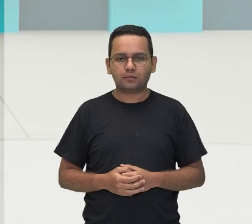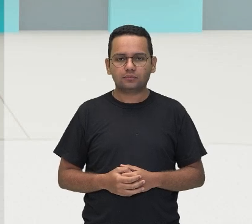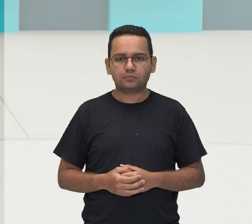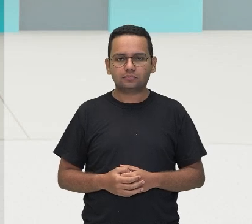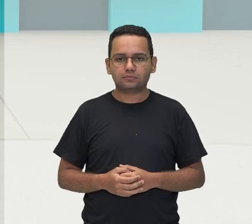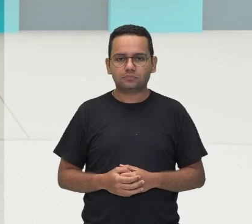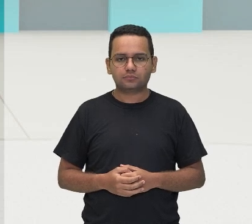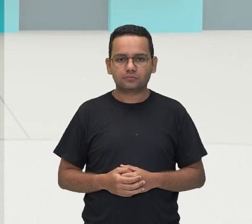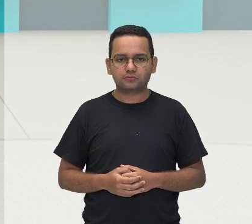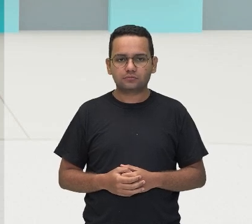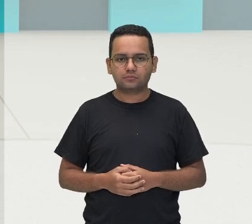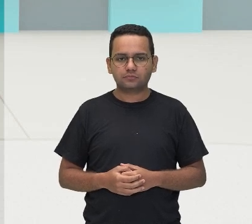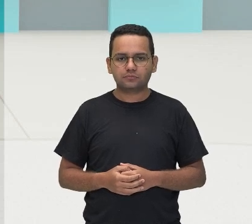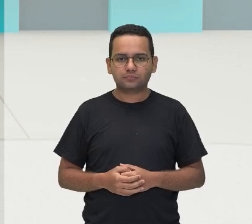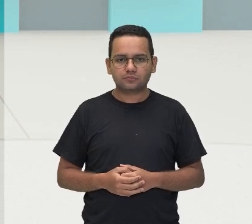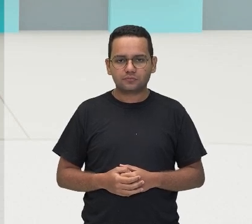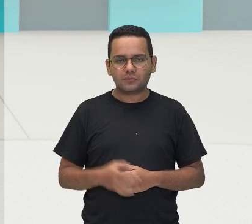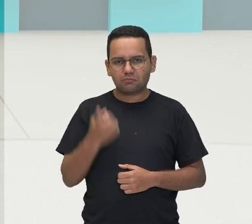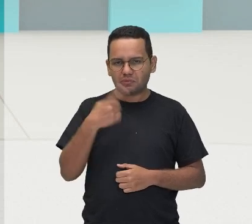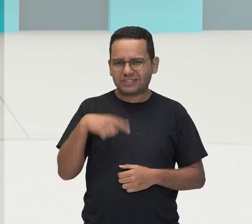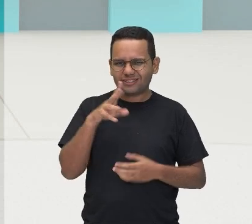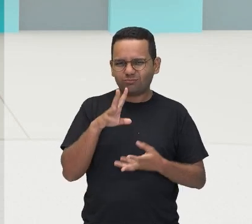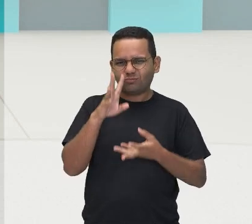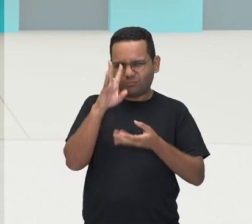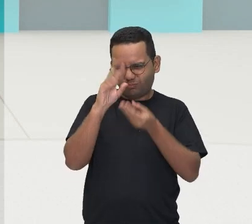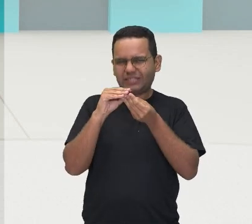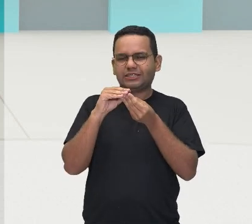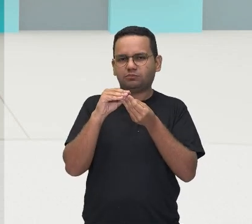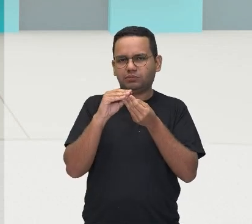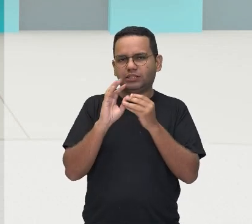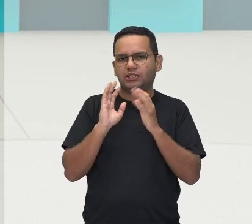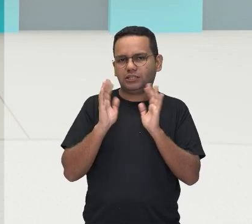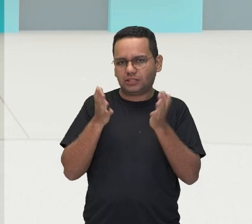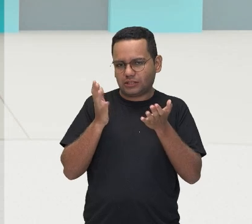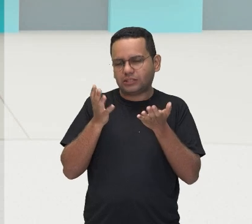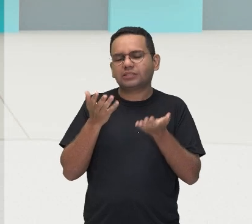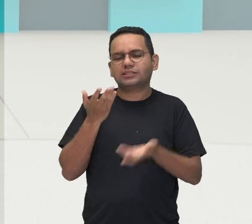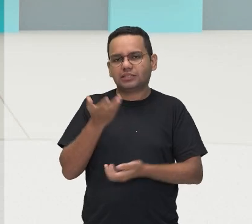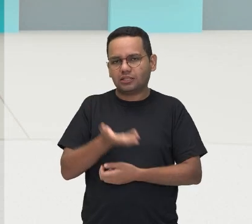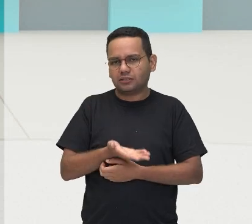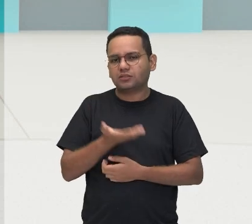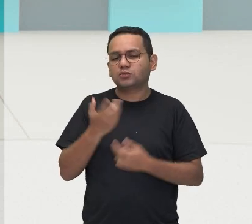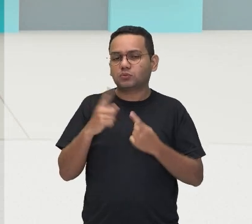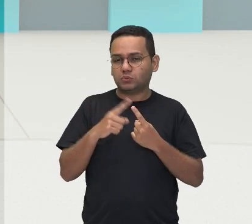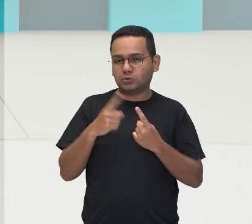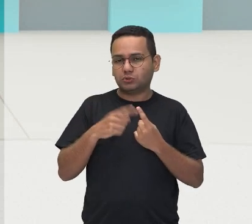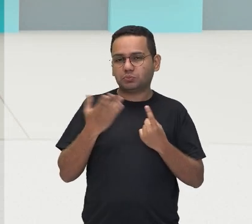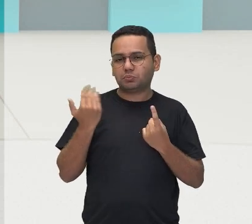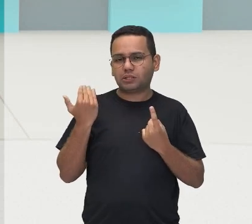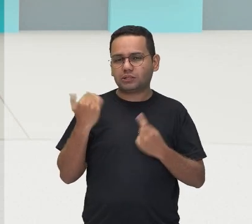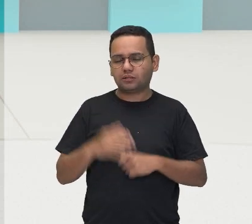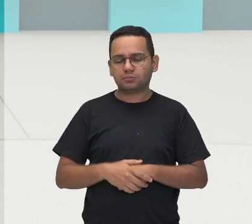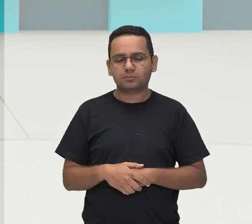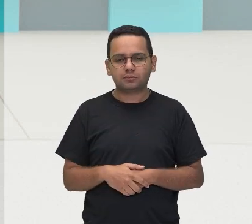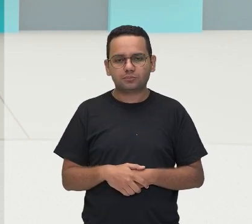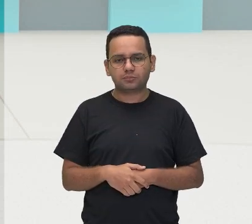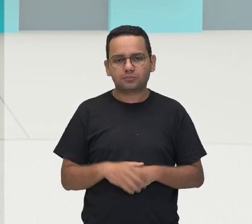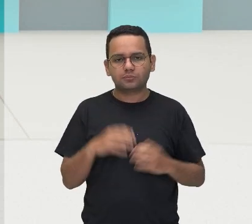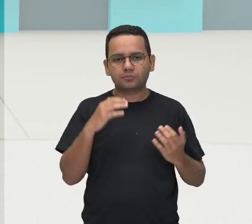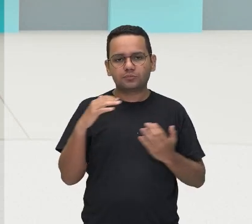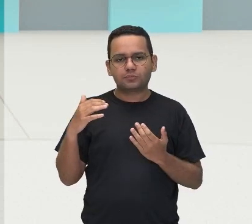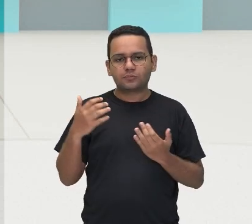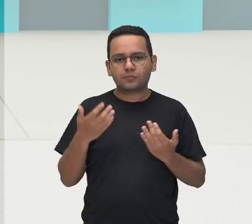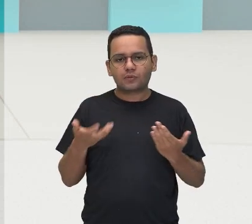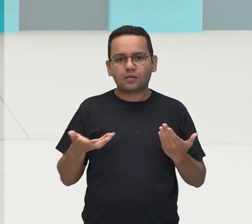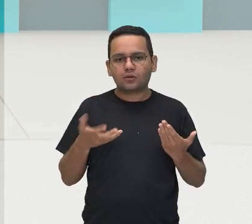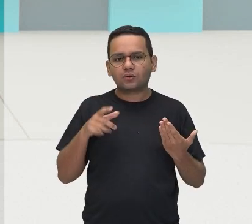definir, né, detectar as lutas acontecendo nesse contexto. A gente vai passar agora a conhecer como é que as lutas,